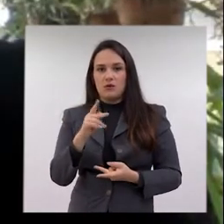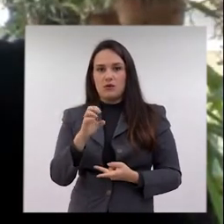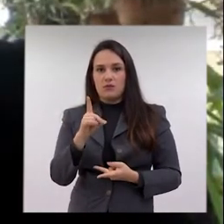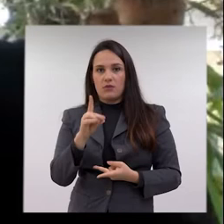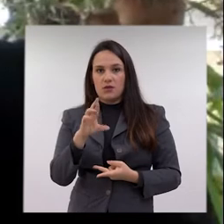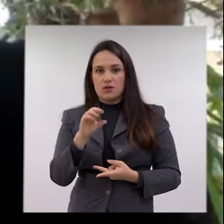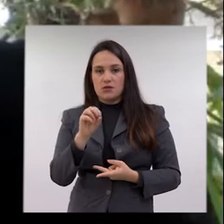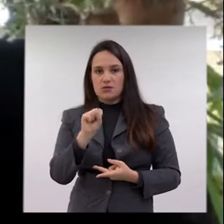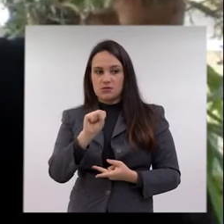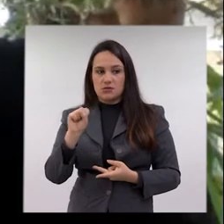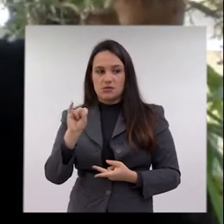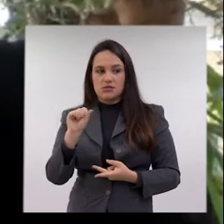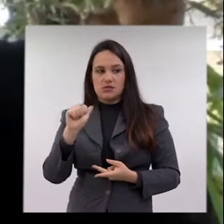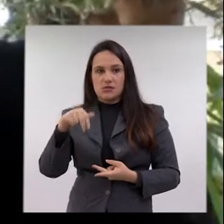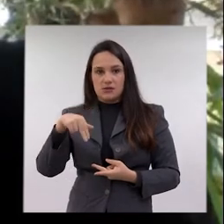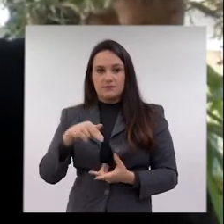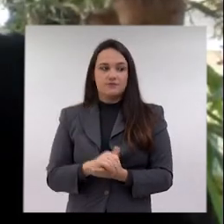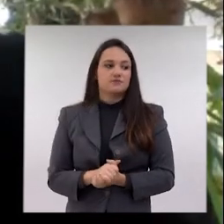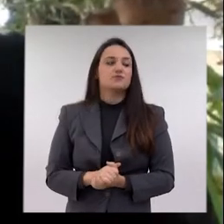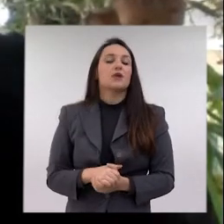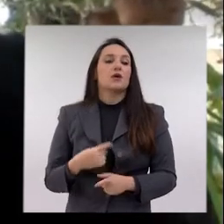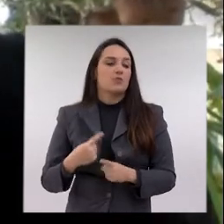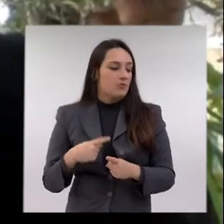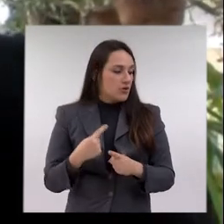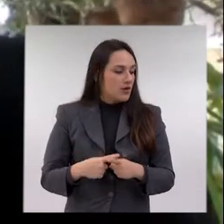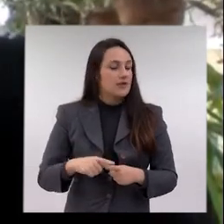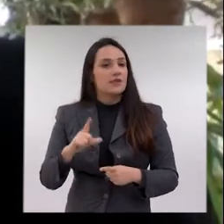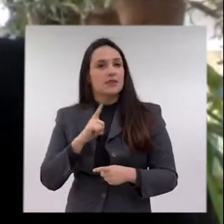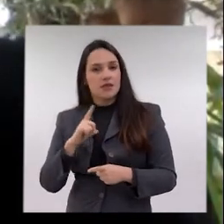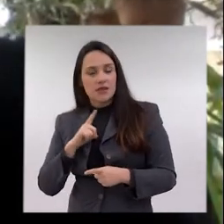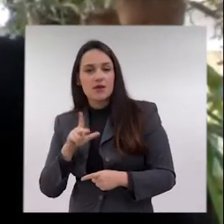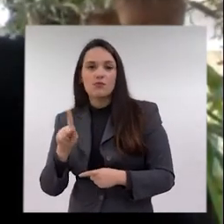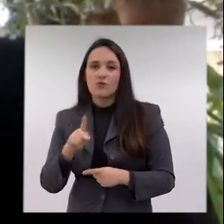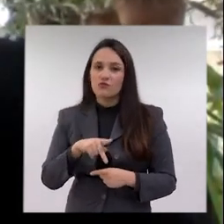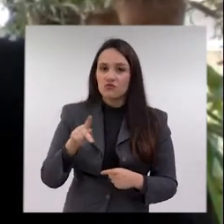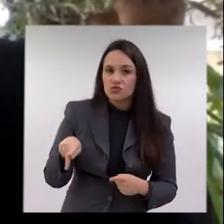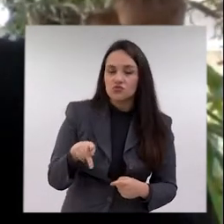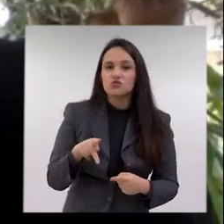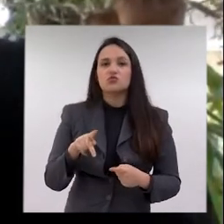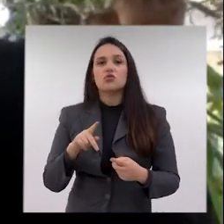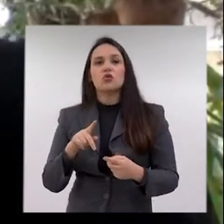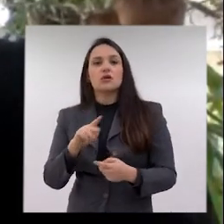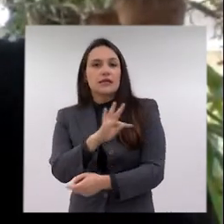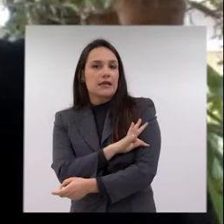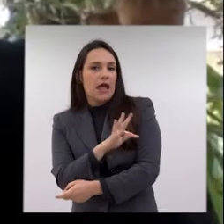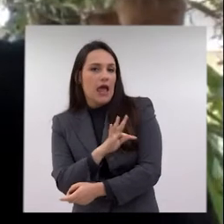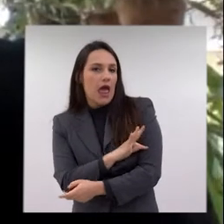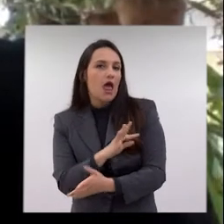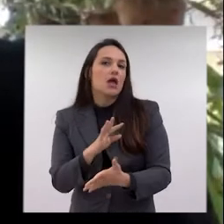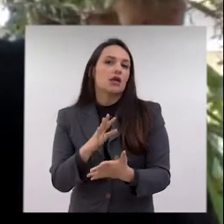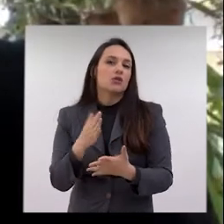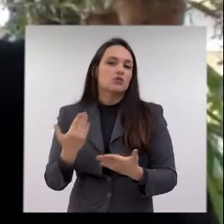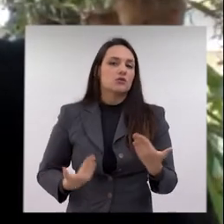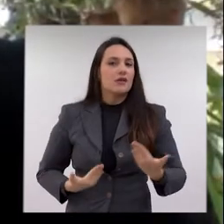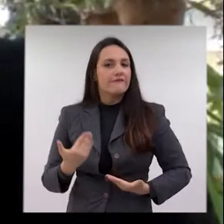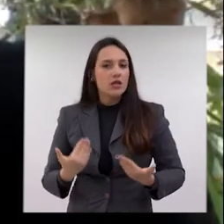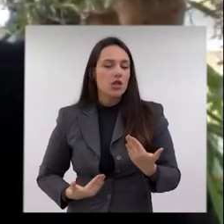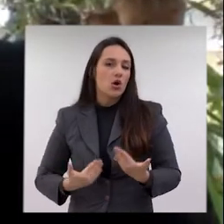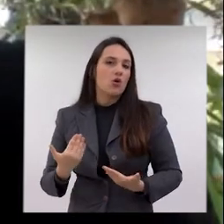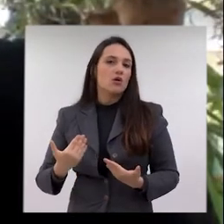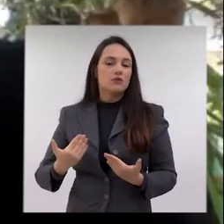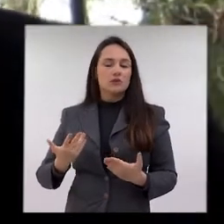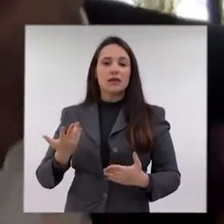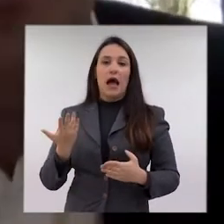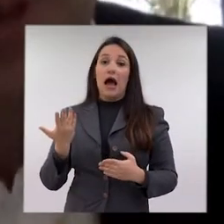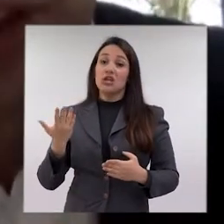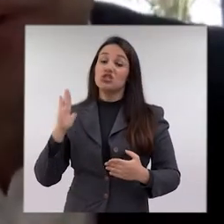que são para personalidades, eu falo professores, são técnicos, servidores, gestores, que